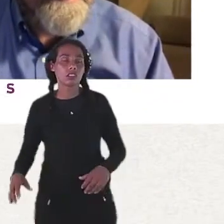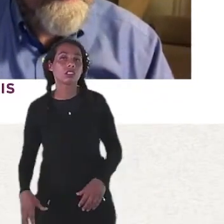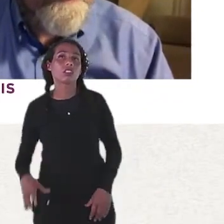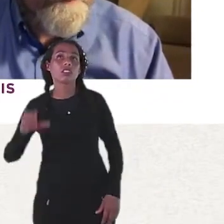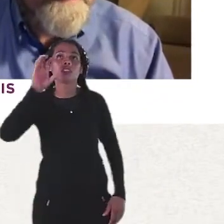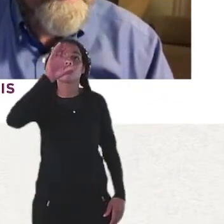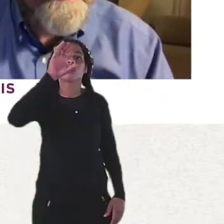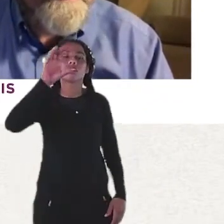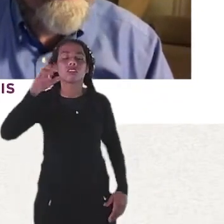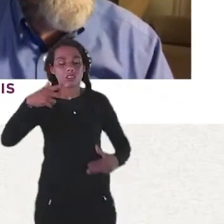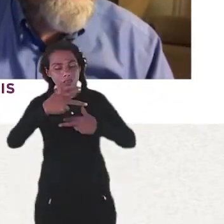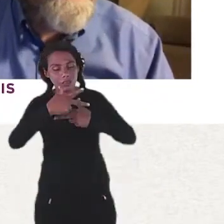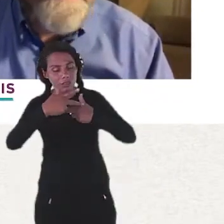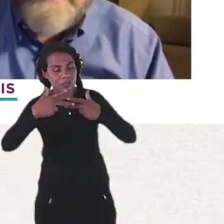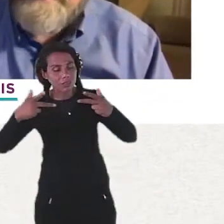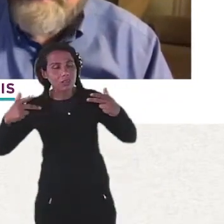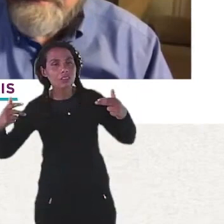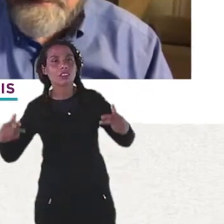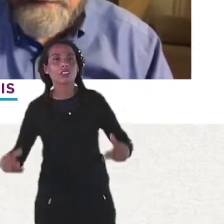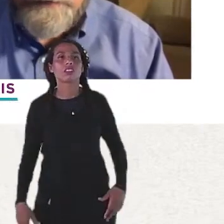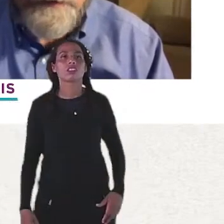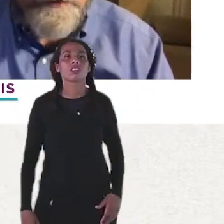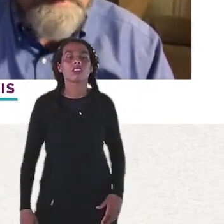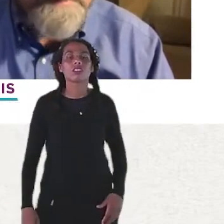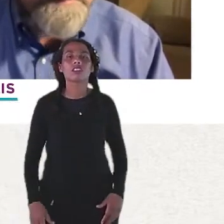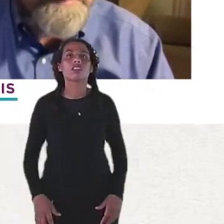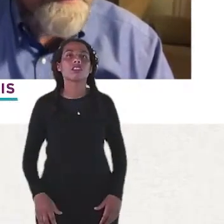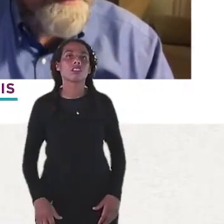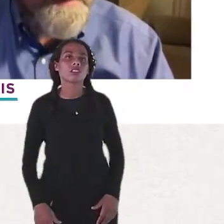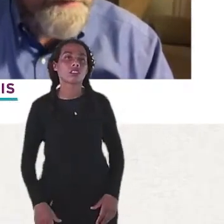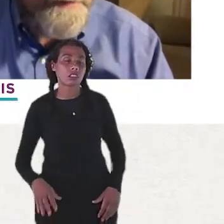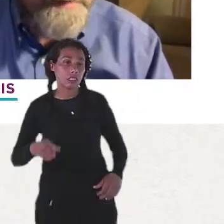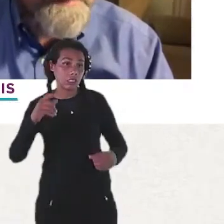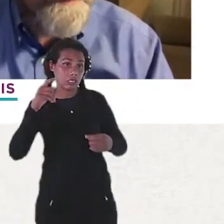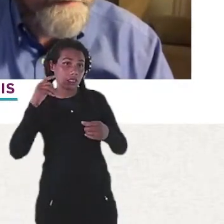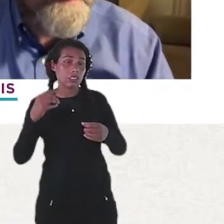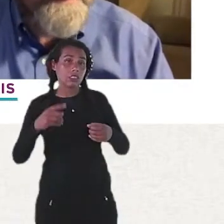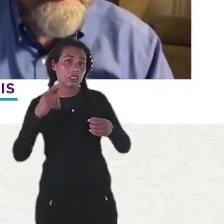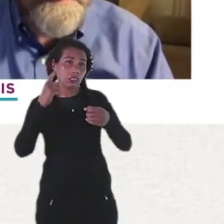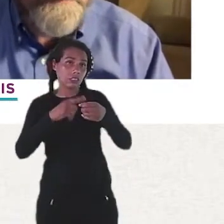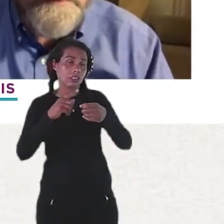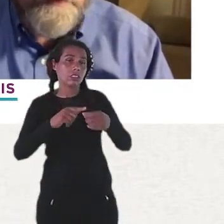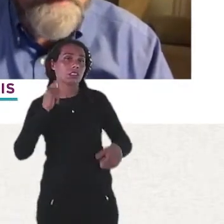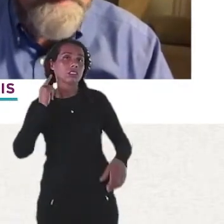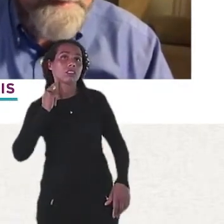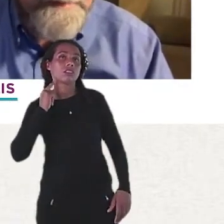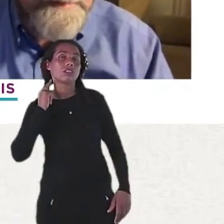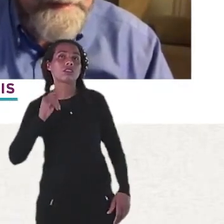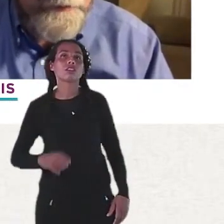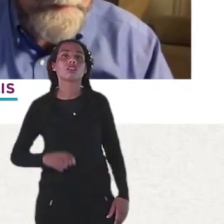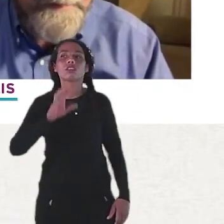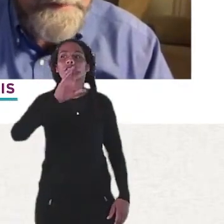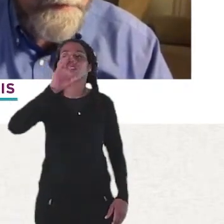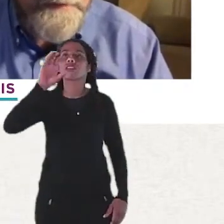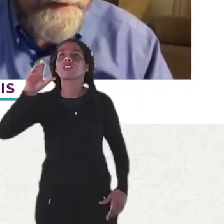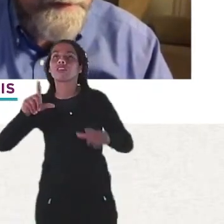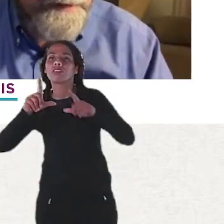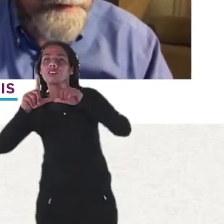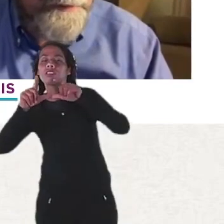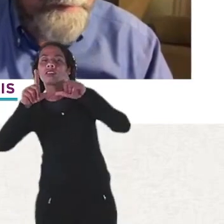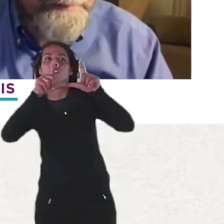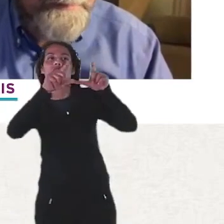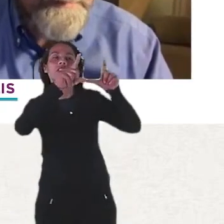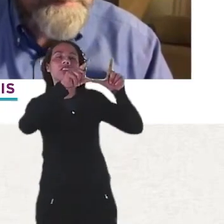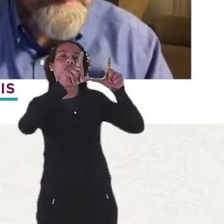né? Vila Rica. Foi uma coisa sensacional. Essa viagem. Conheci as estátuas,